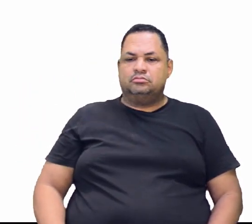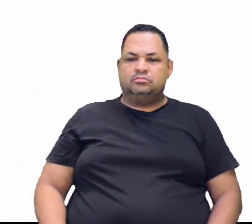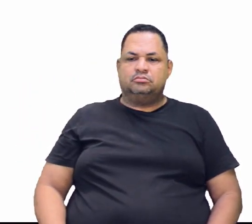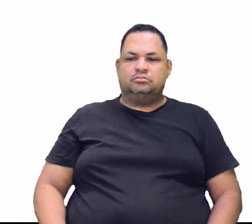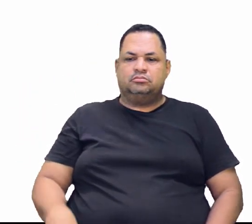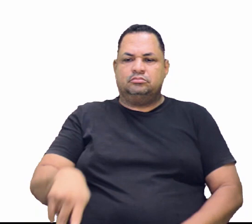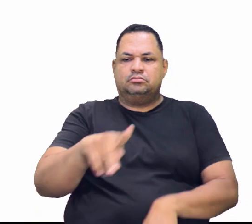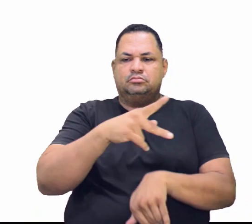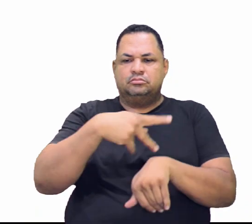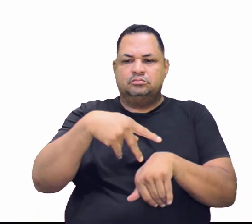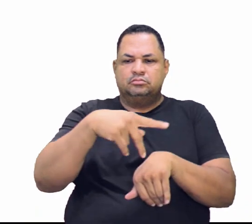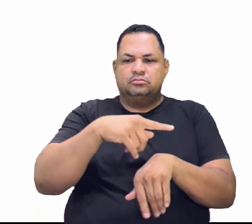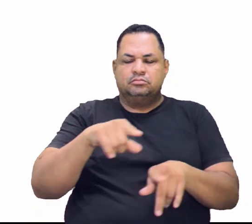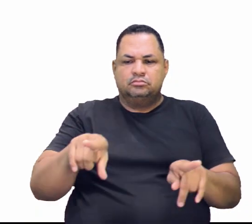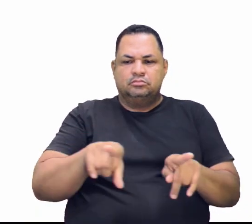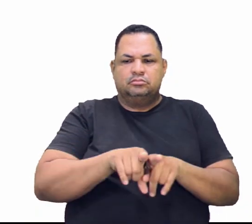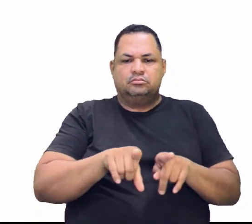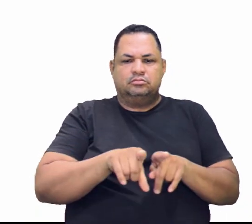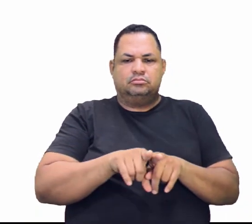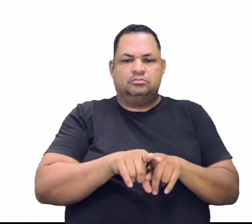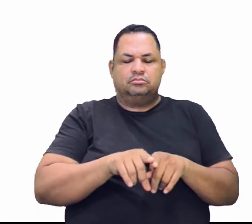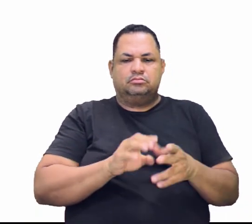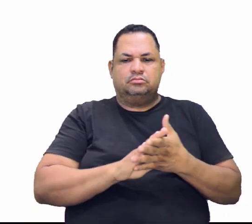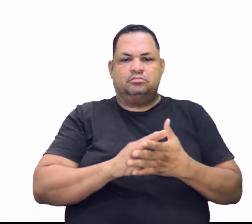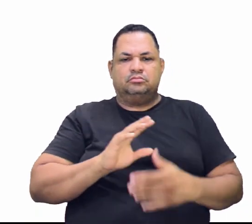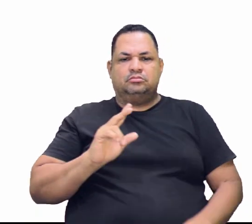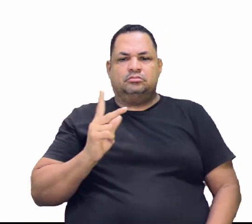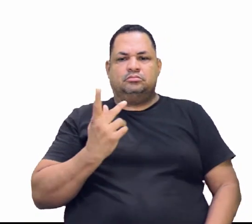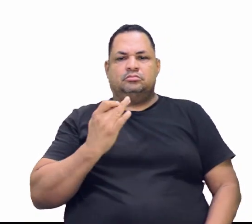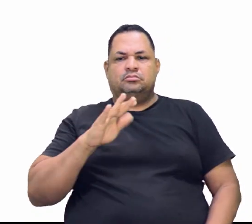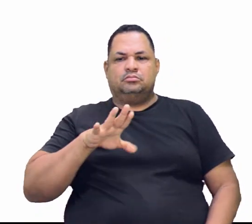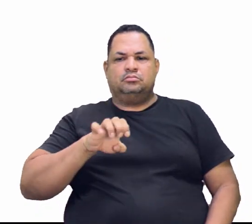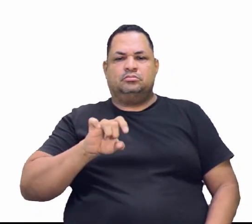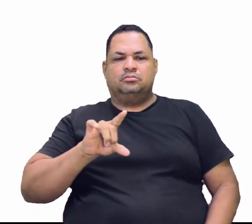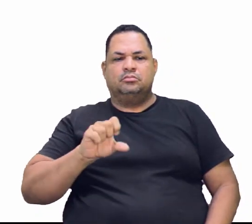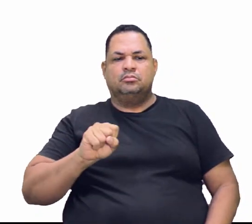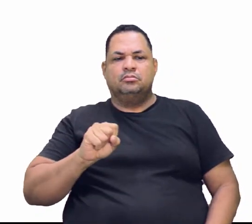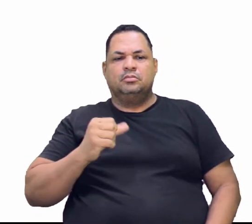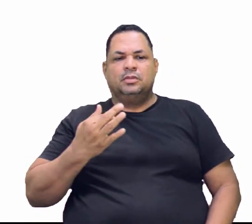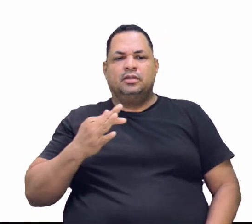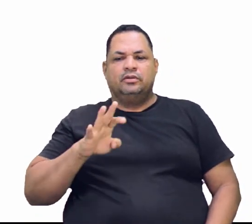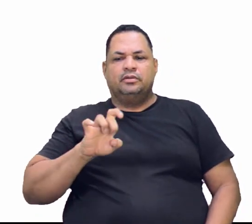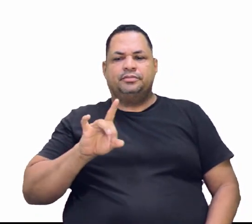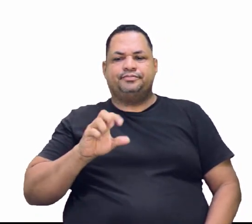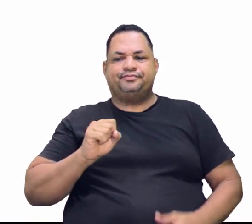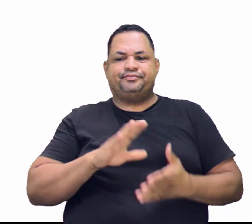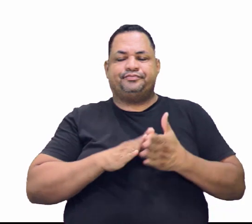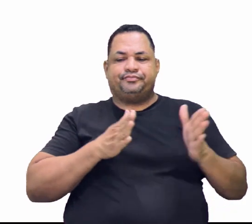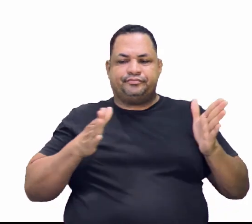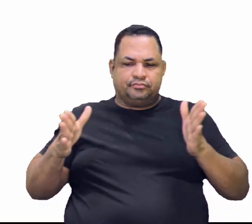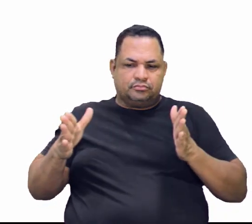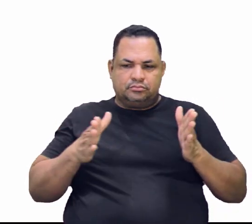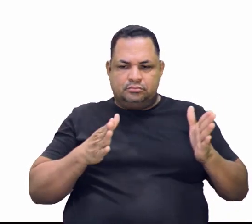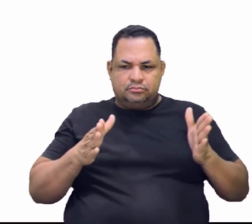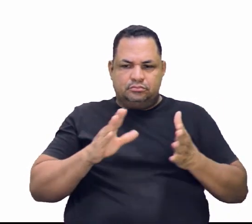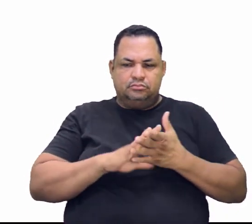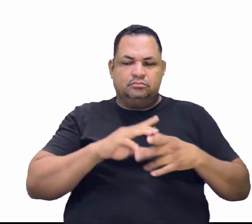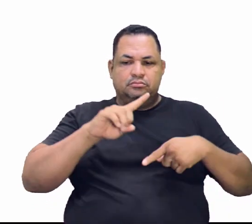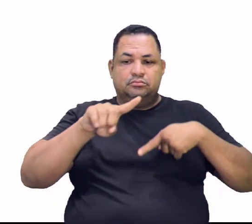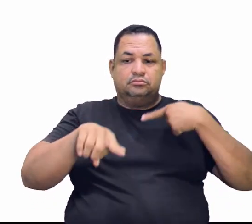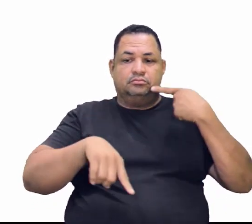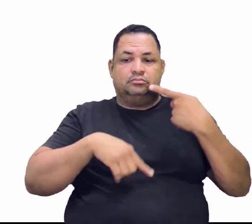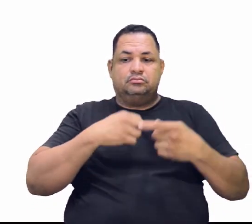do nosso país. Claro que o Hermes da Fonseca lidera esse movimento. Nesse período, 2